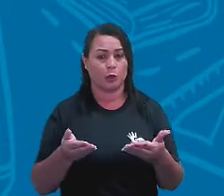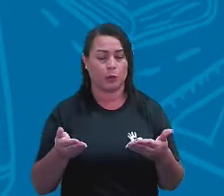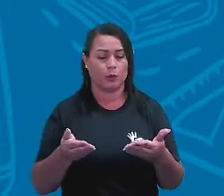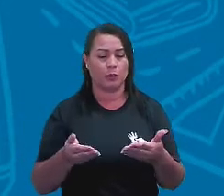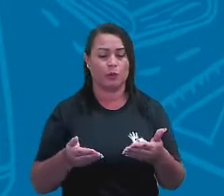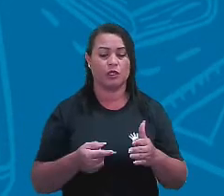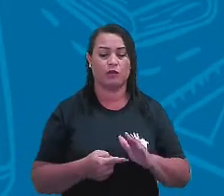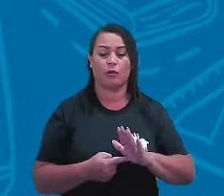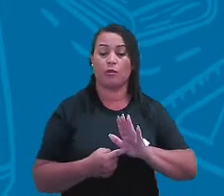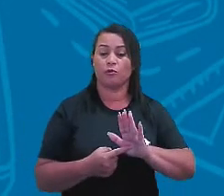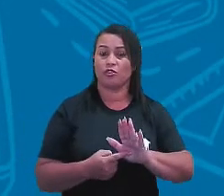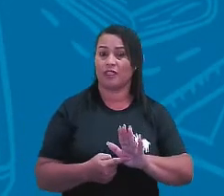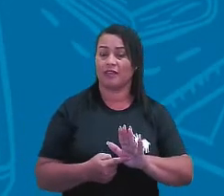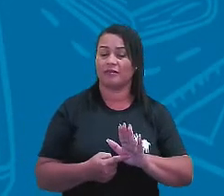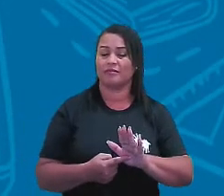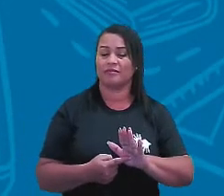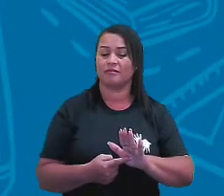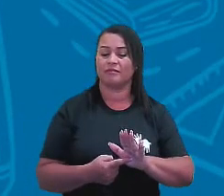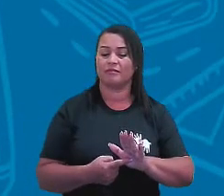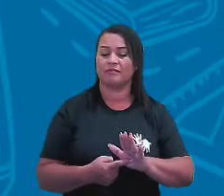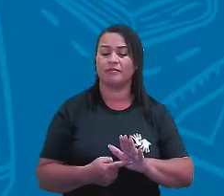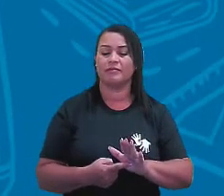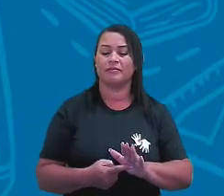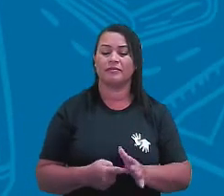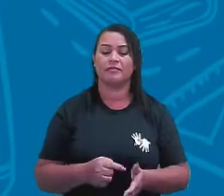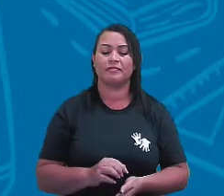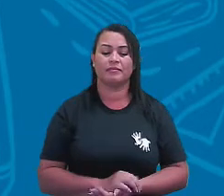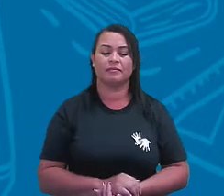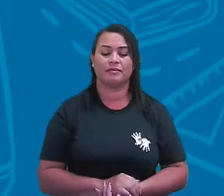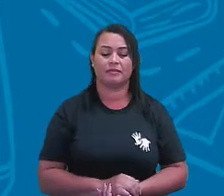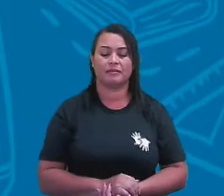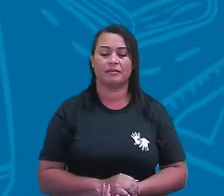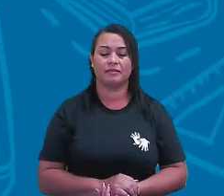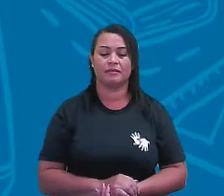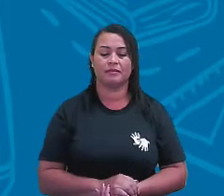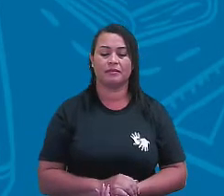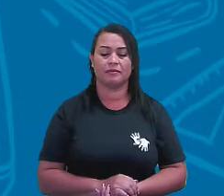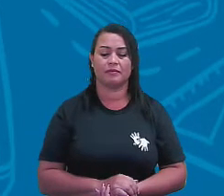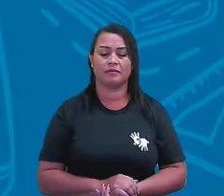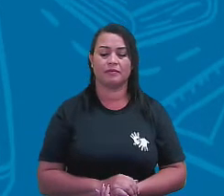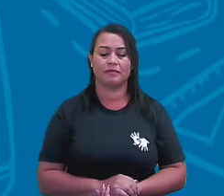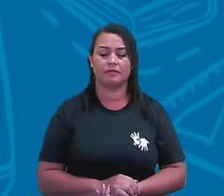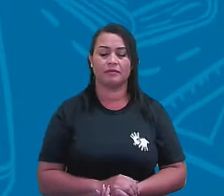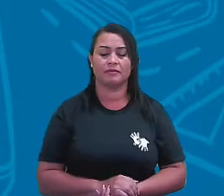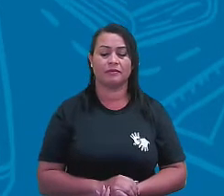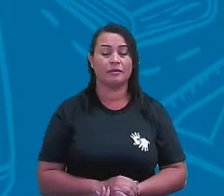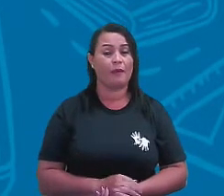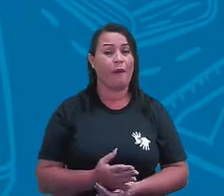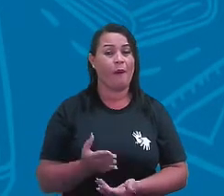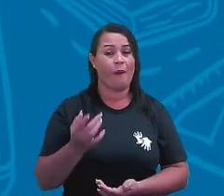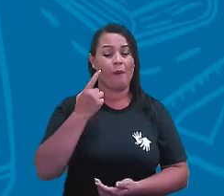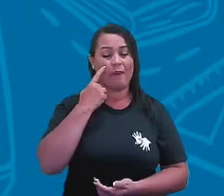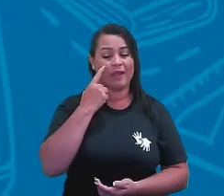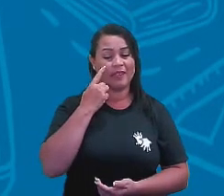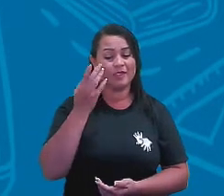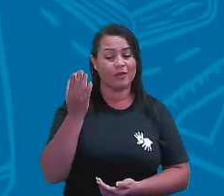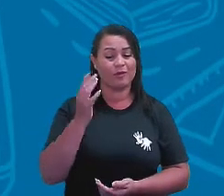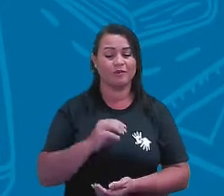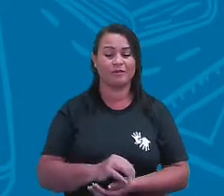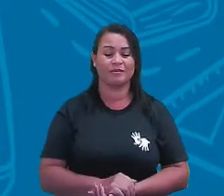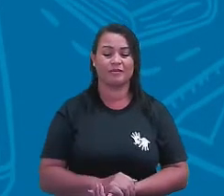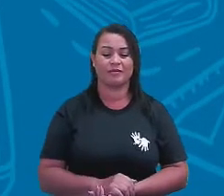para vocês é. Dan-dan-dan-dan. Vamos ver aqui. Olha só a história de